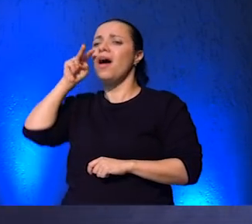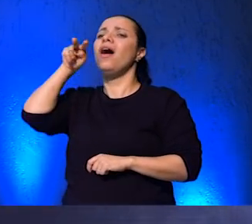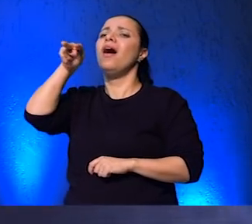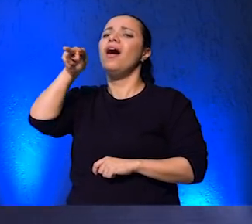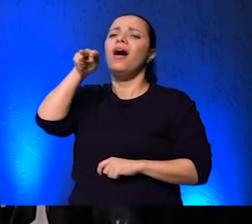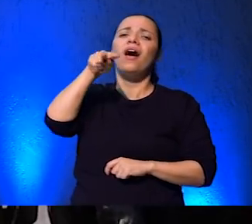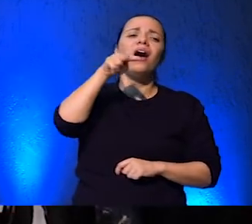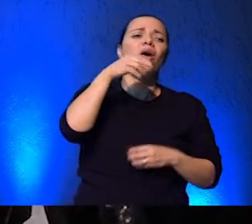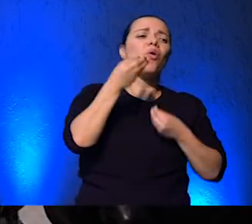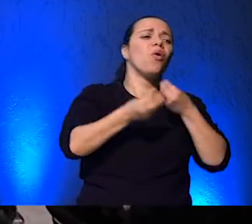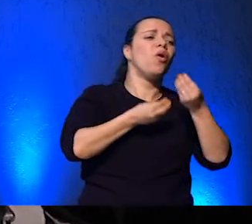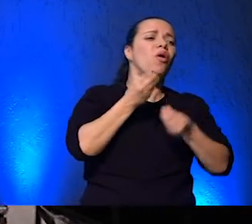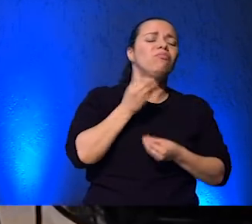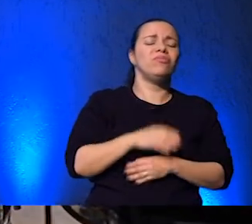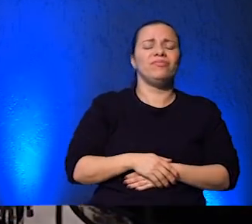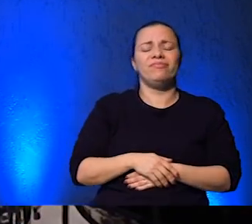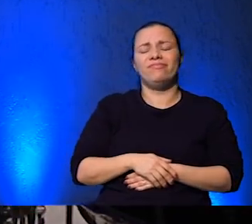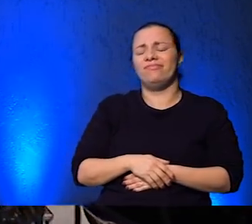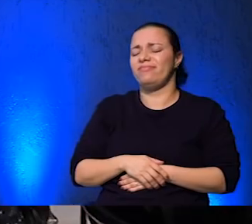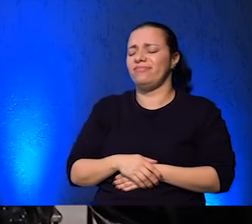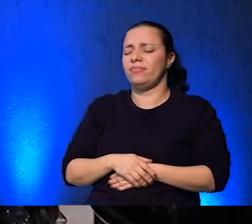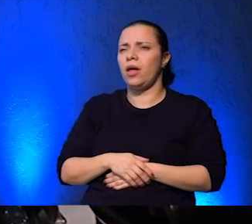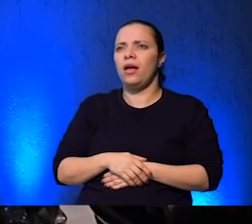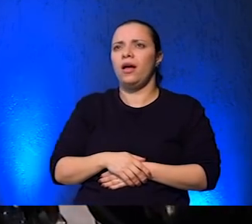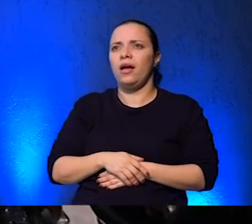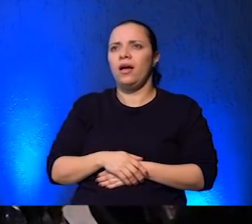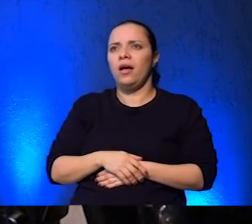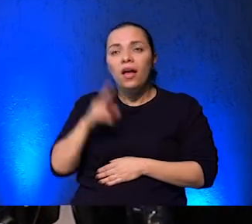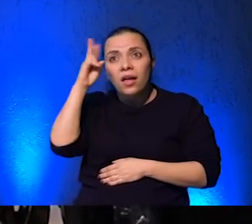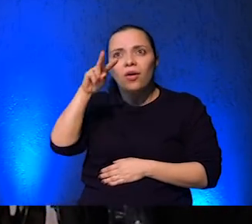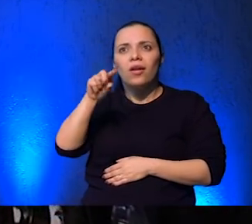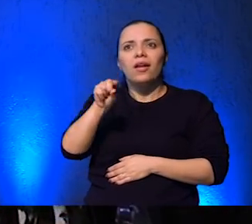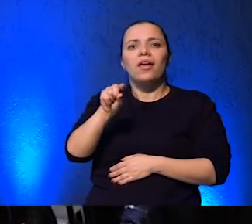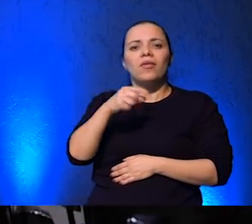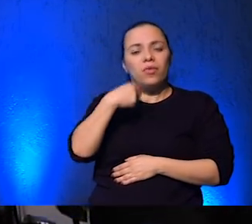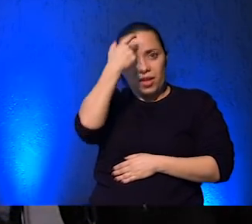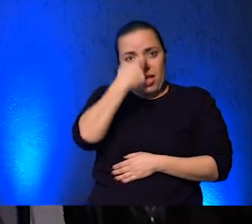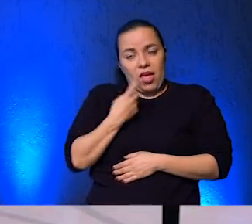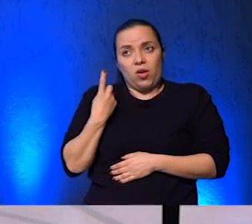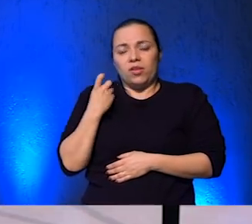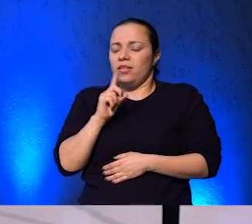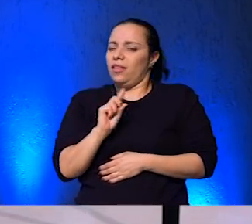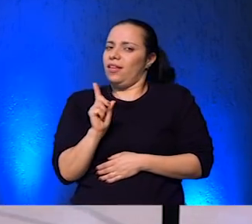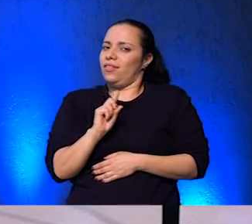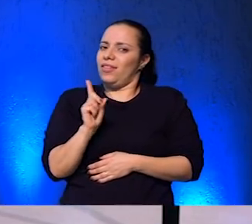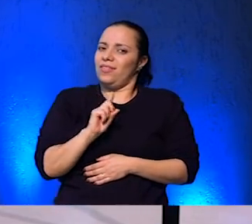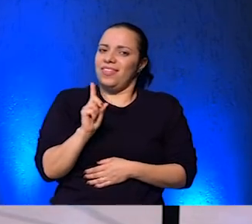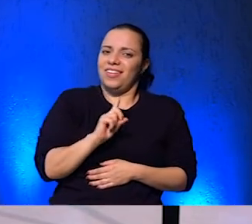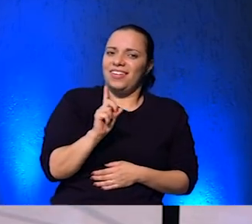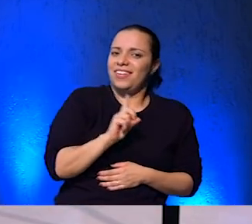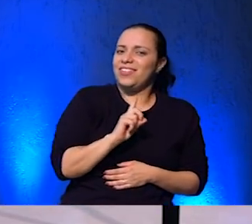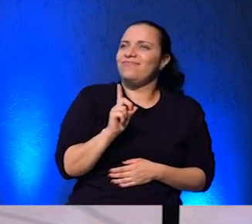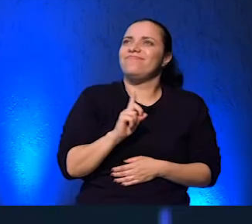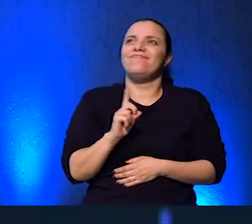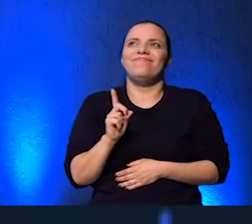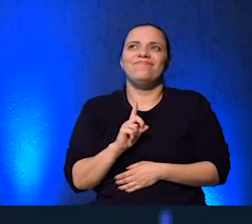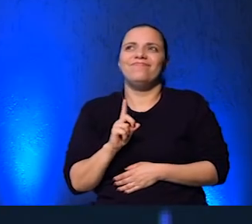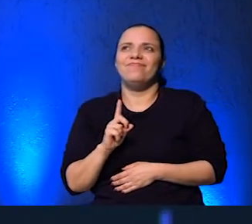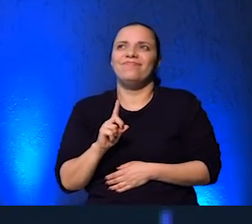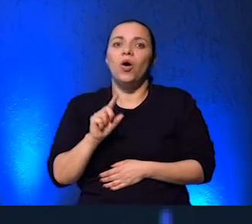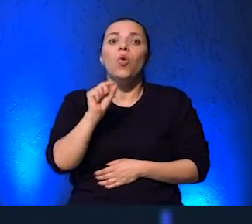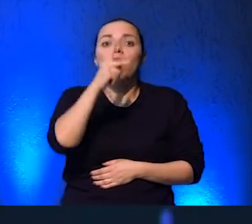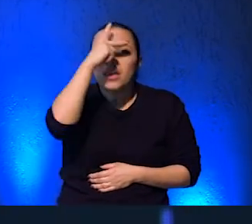está sozinho sei que não é o sol e o